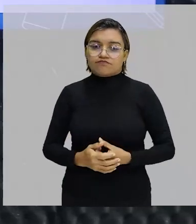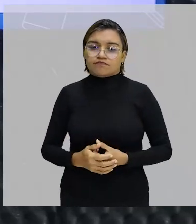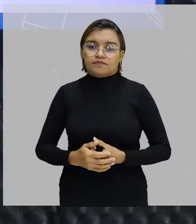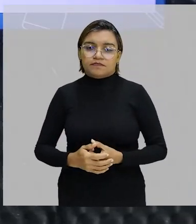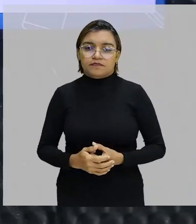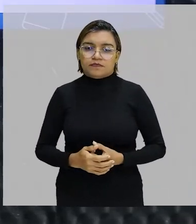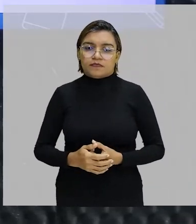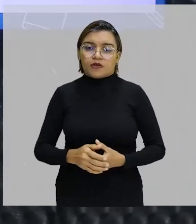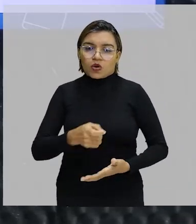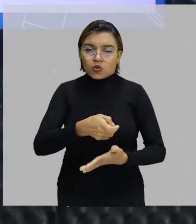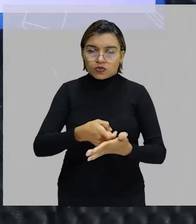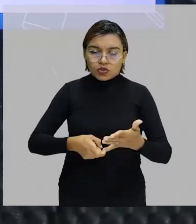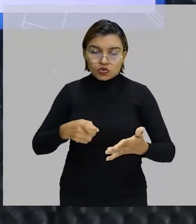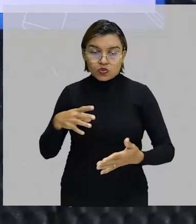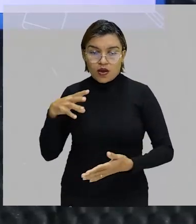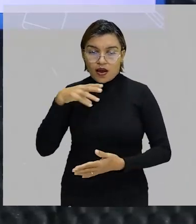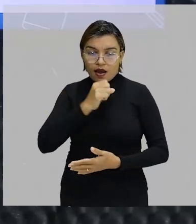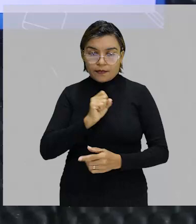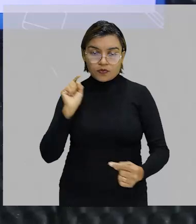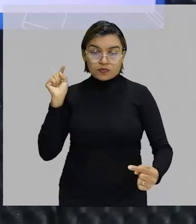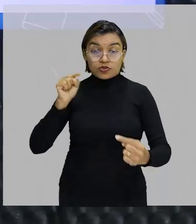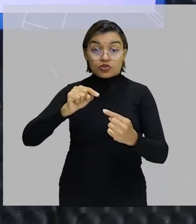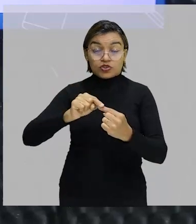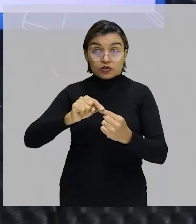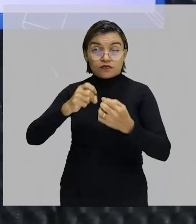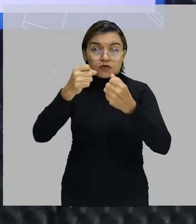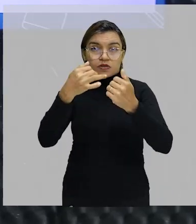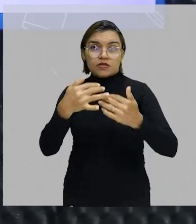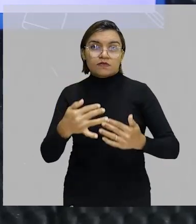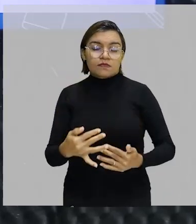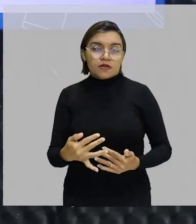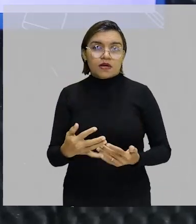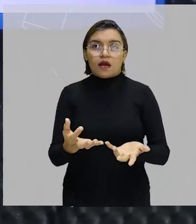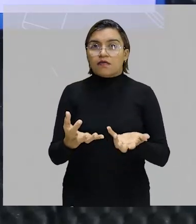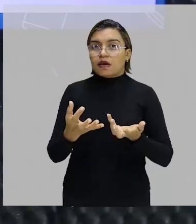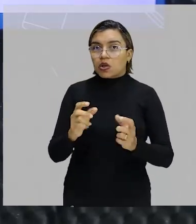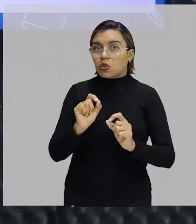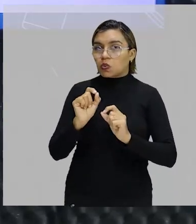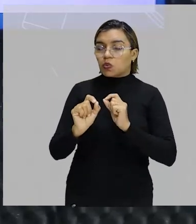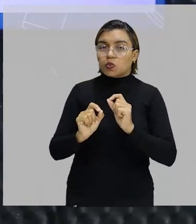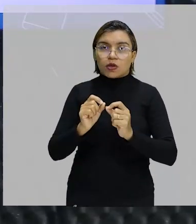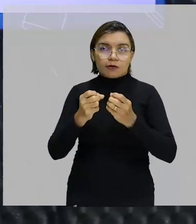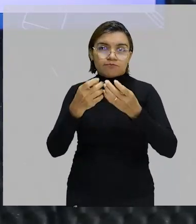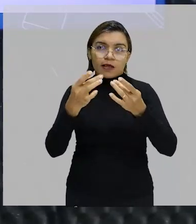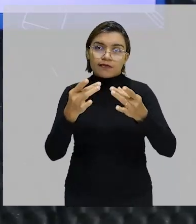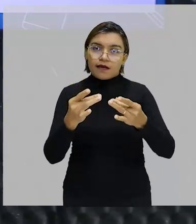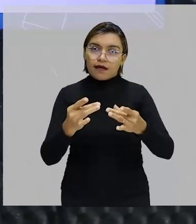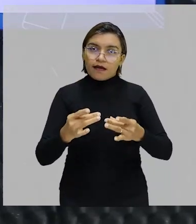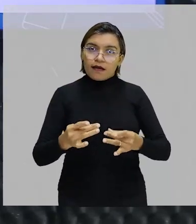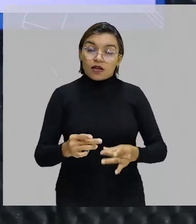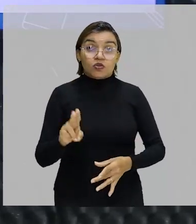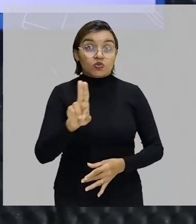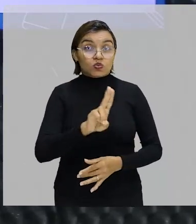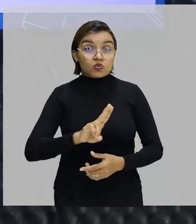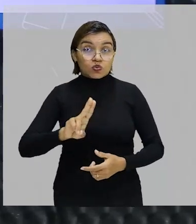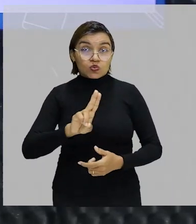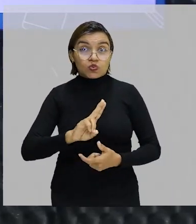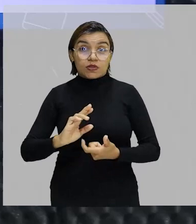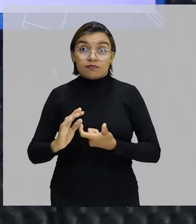e objetivo, vou voltar mais uma vez. Ele diz o que ele está querendo, ele fala tudo explicado, usa